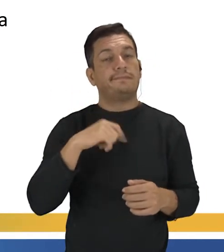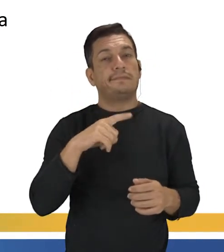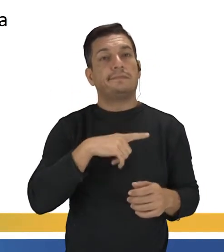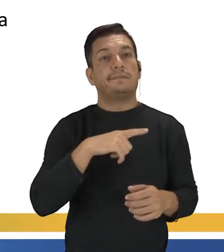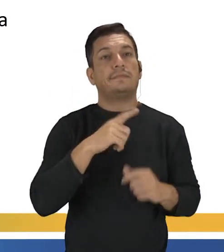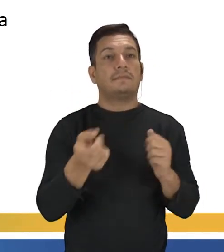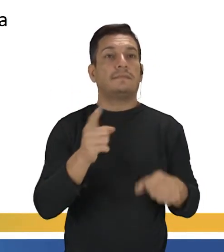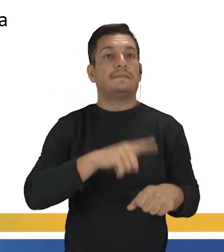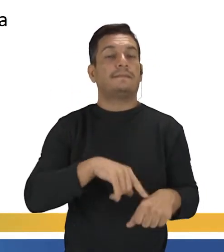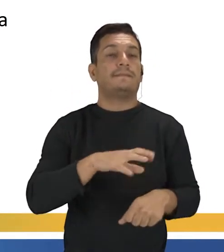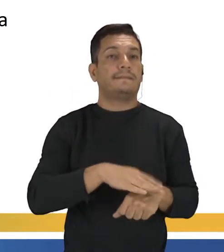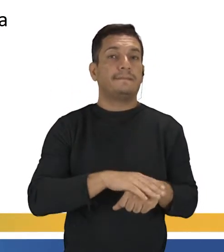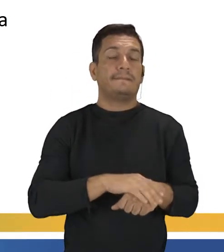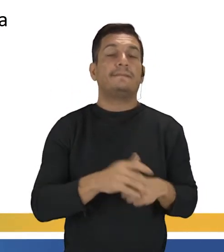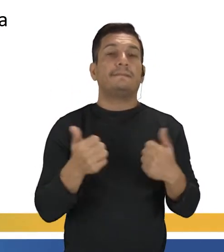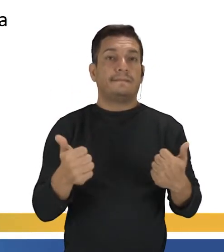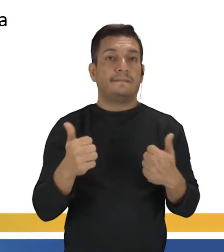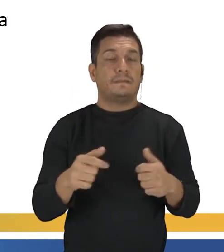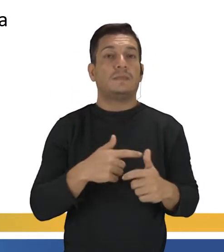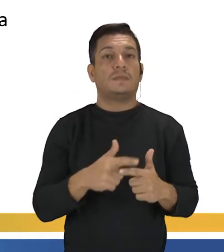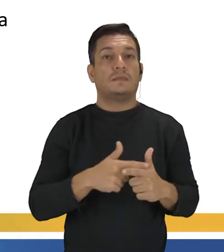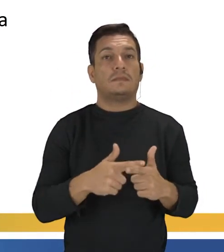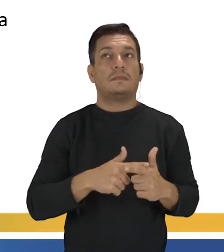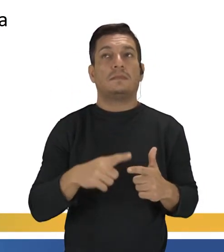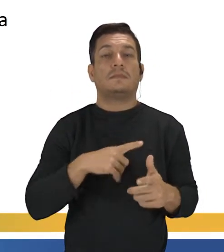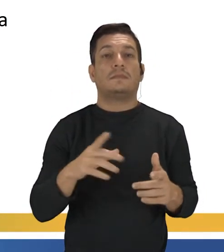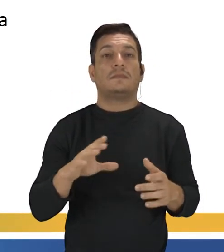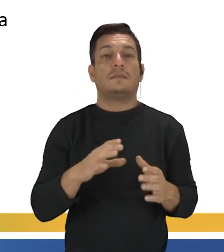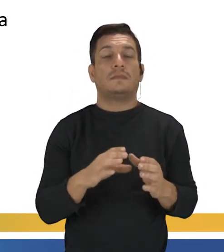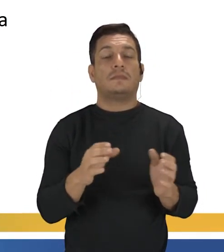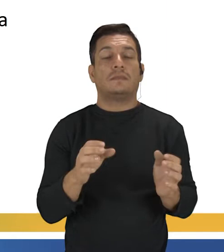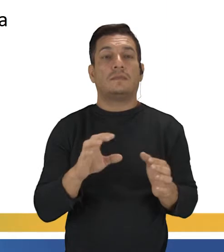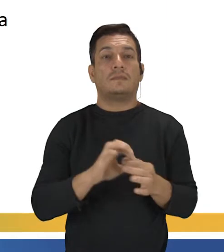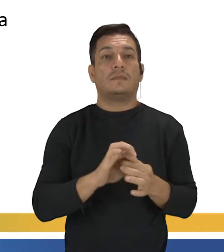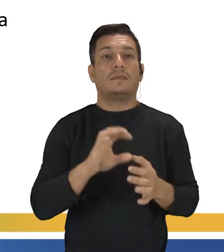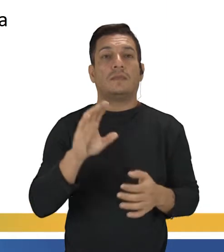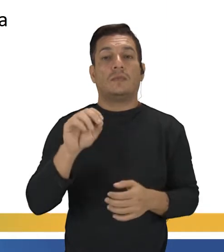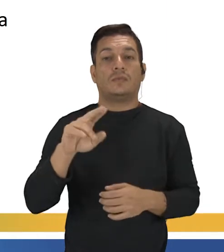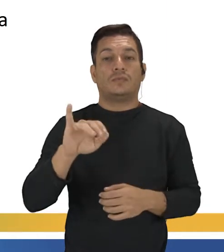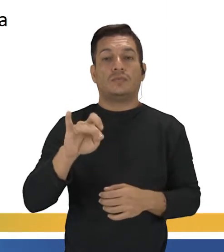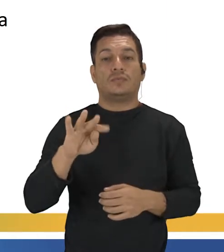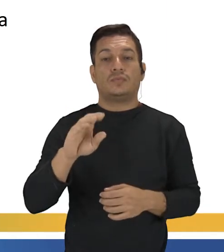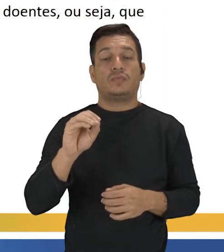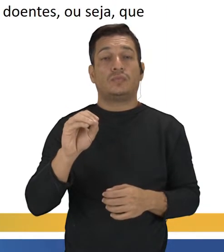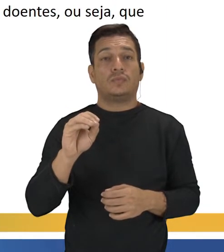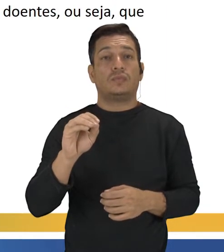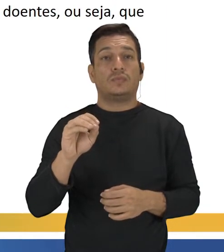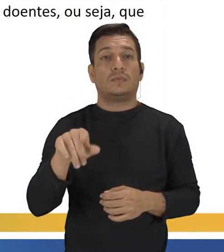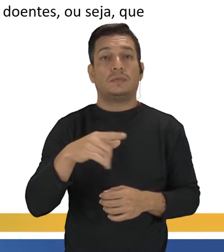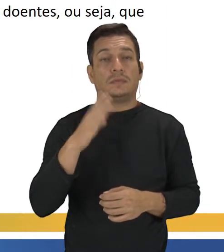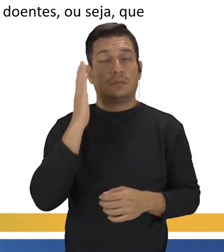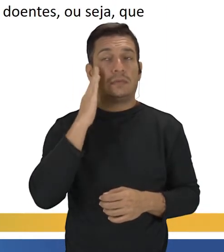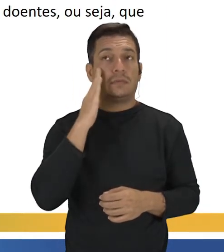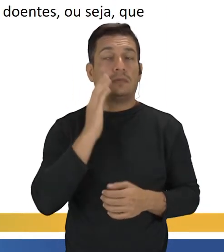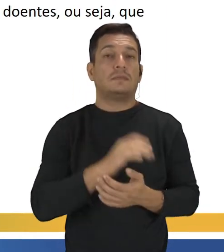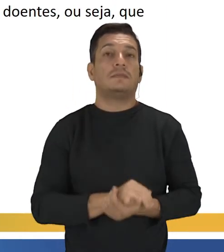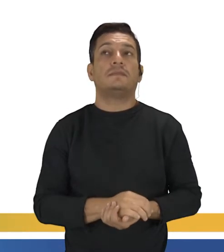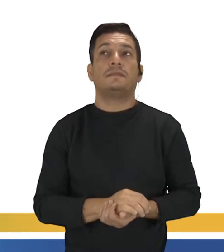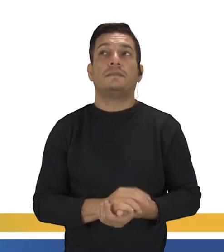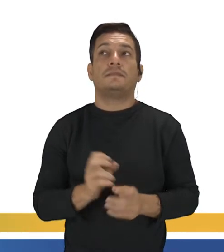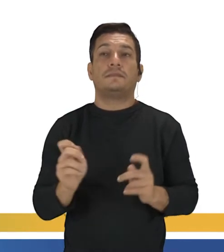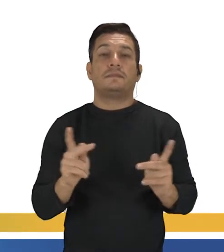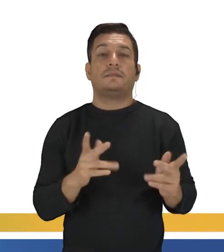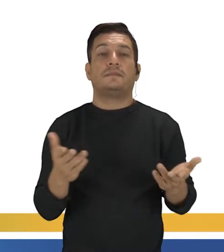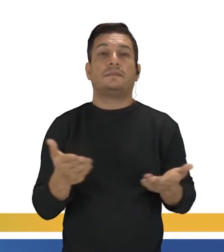efetivamente contraíram a doença, tá? Então é um problema que envolve conjunto, que é muito usual, tá? E recorrente que você saiba, ok?